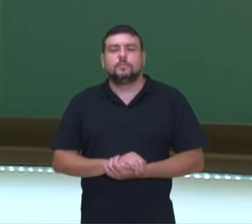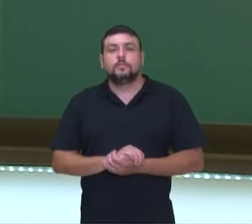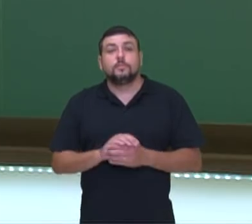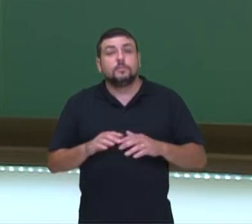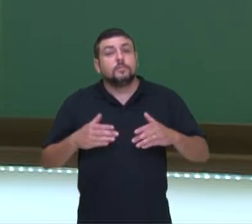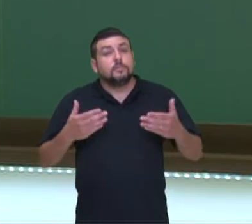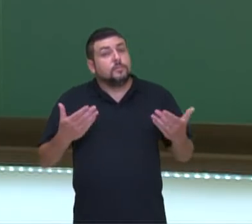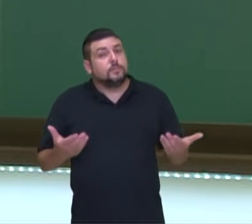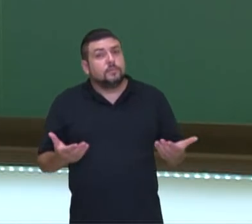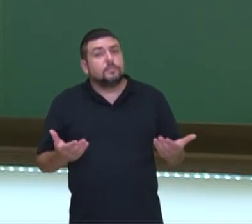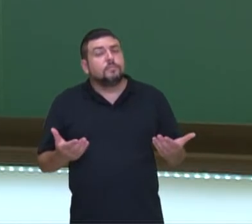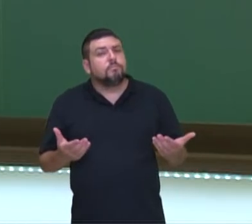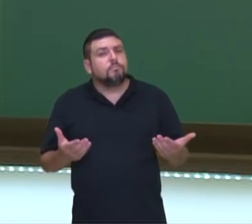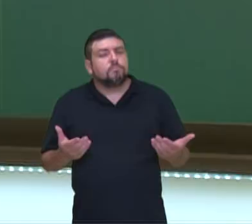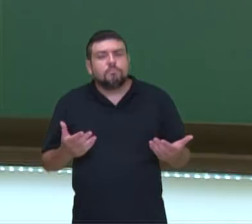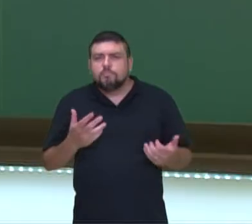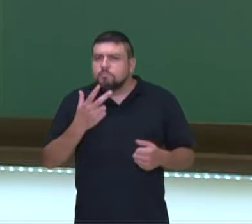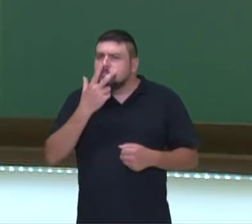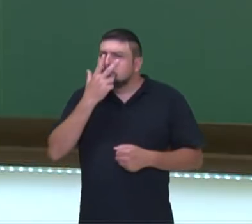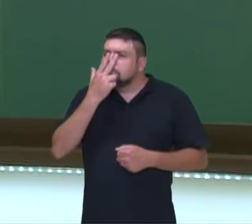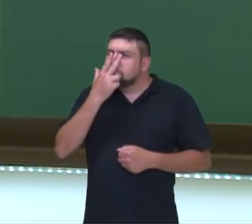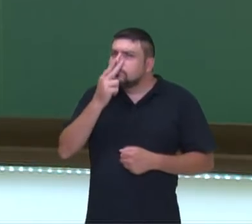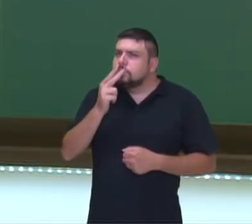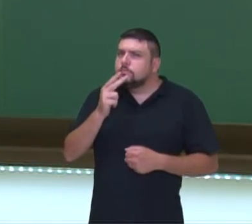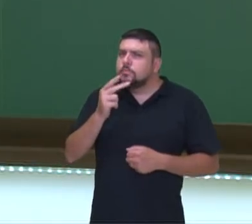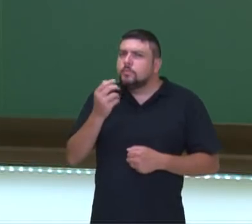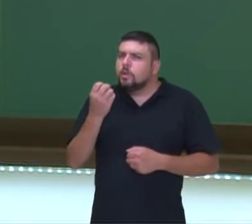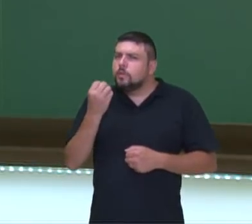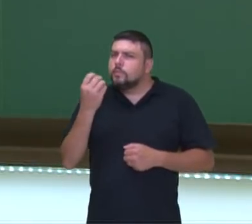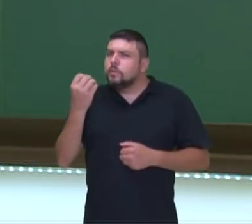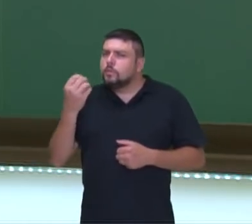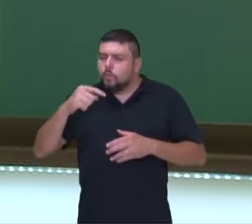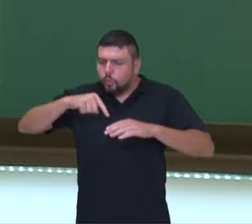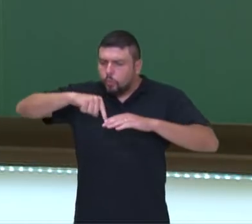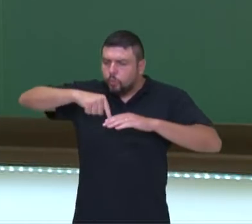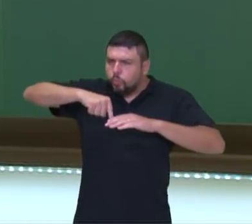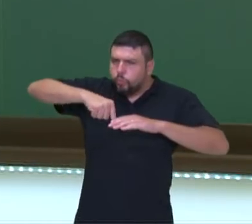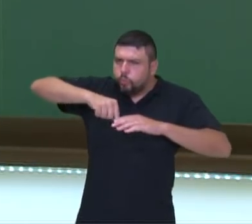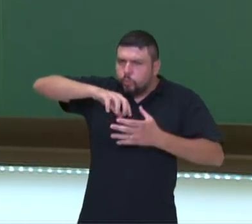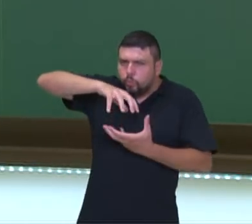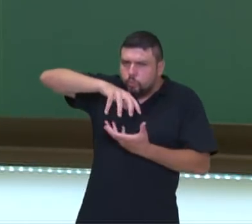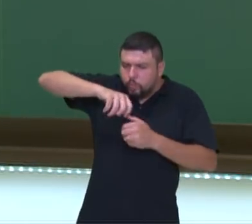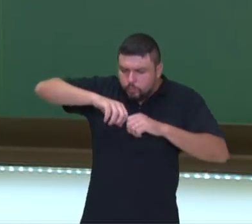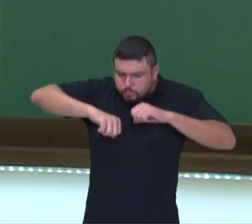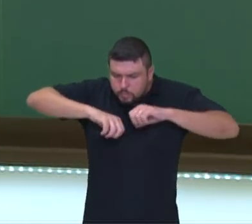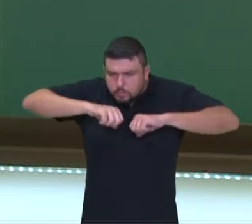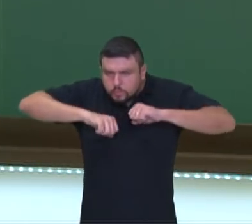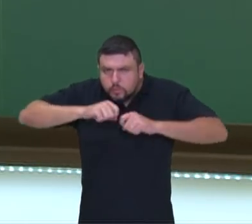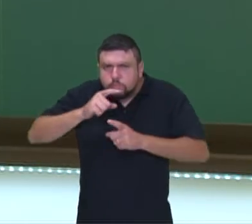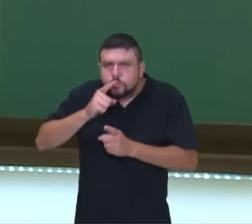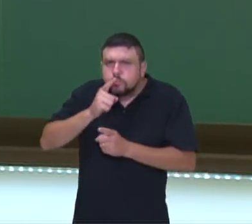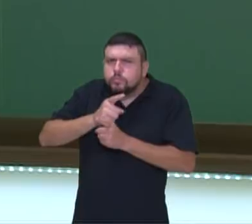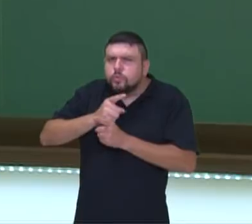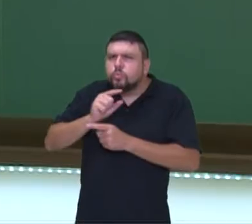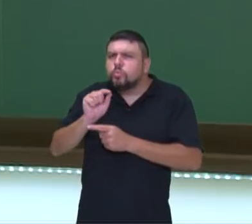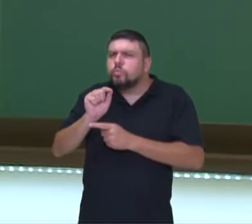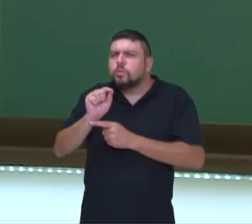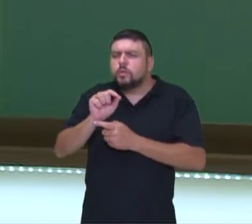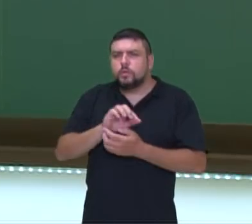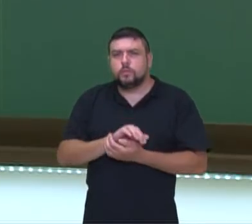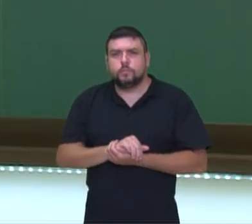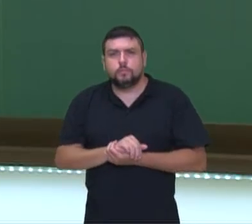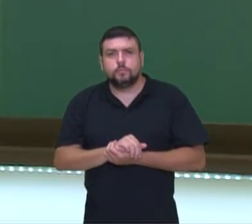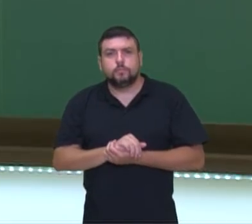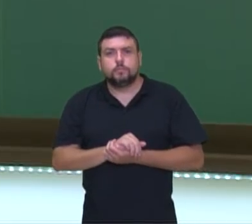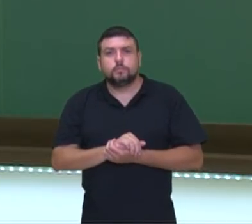Então, o que será que a gente encontraria pelo caminho? Bom, temos várias dúvidas. Como nós